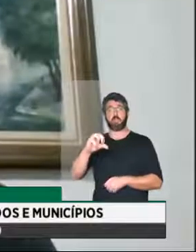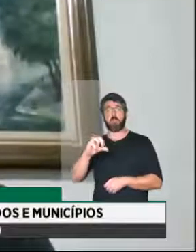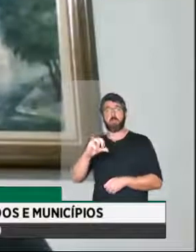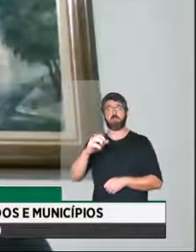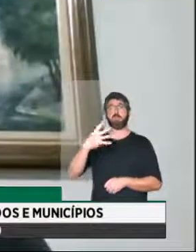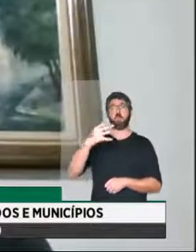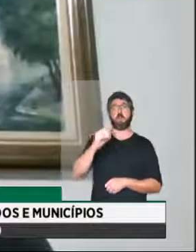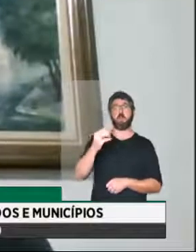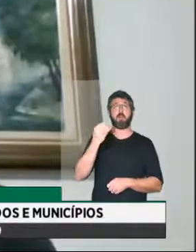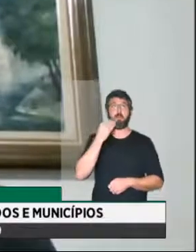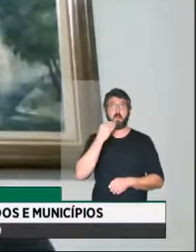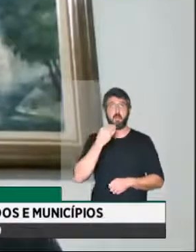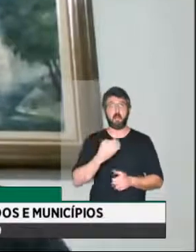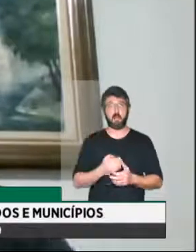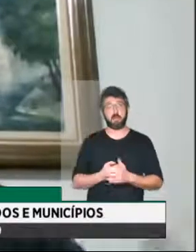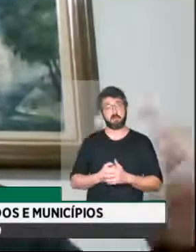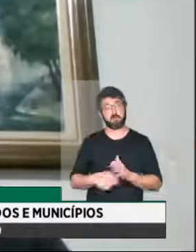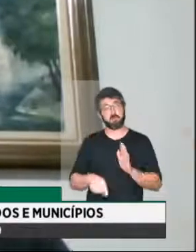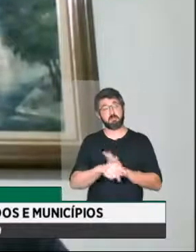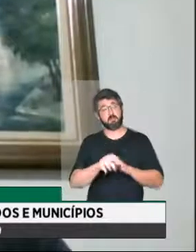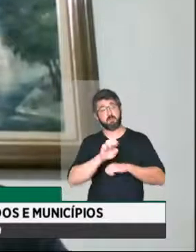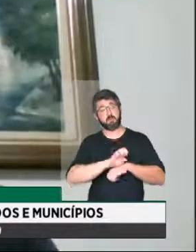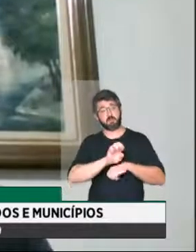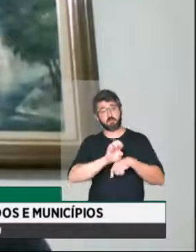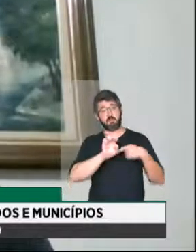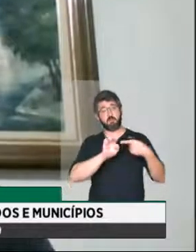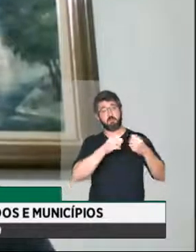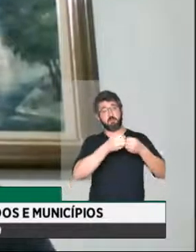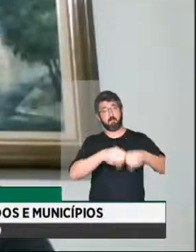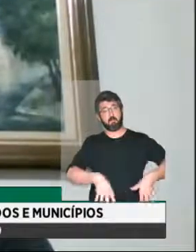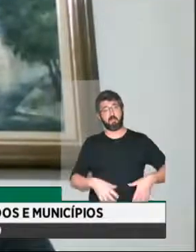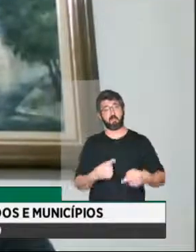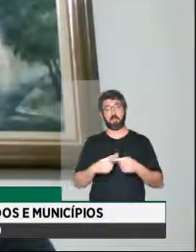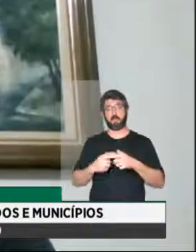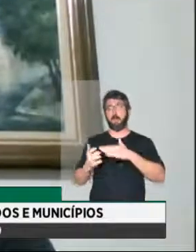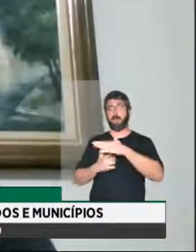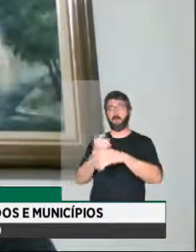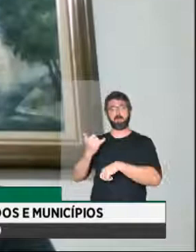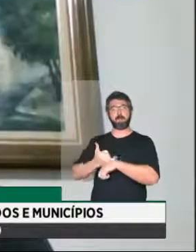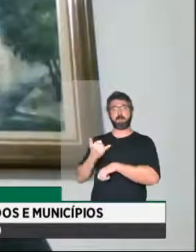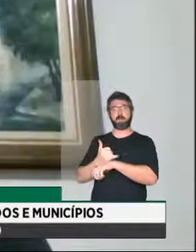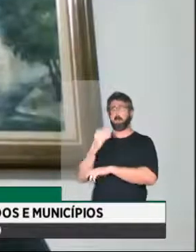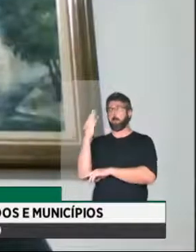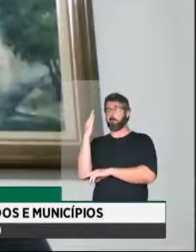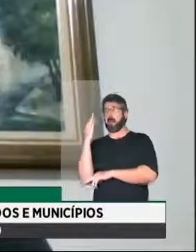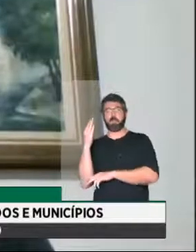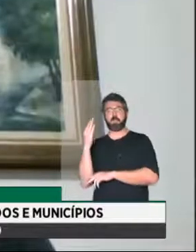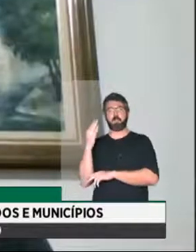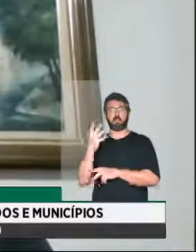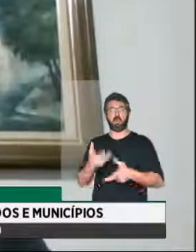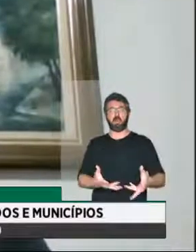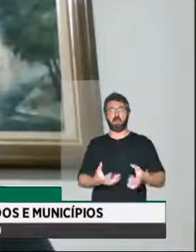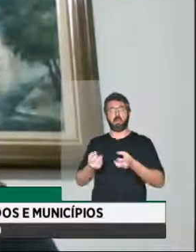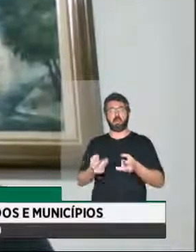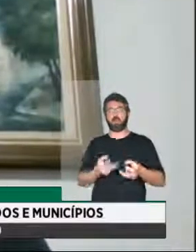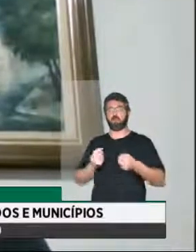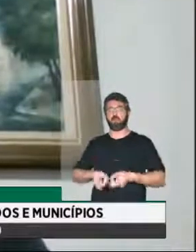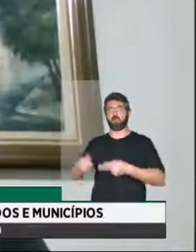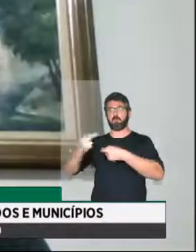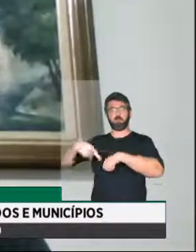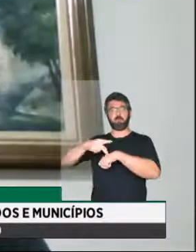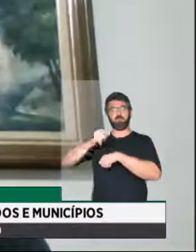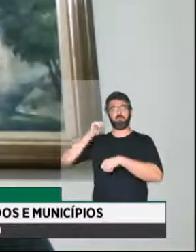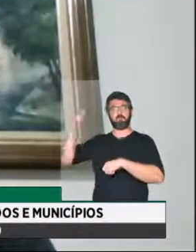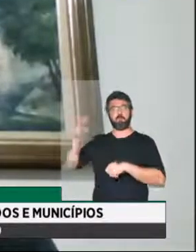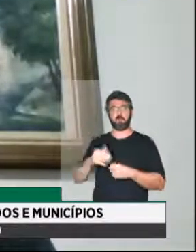40 bilhões que os estados perdem, enquanto mineradoras, madeireiras e outras empresas exportam sem pagar um